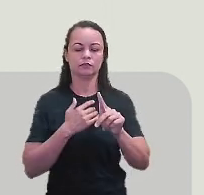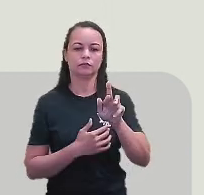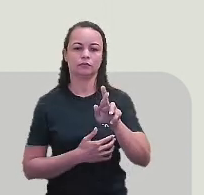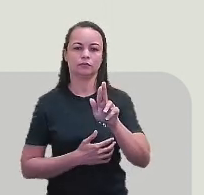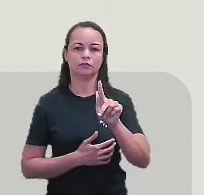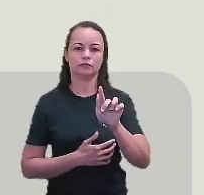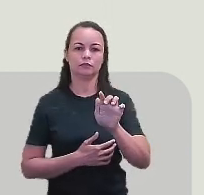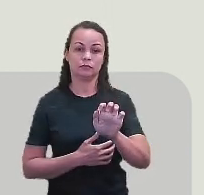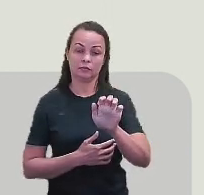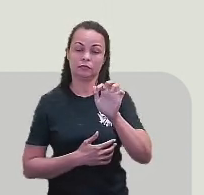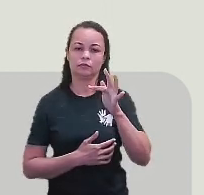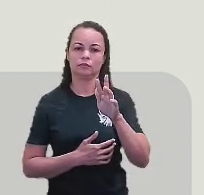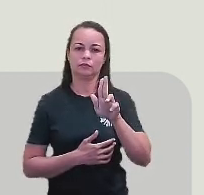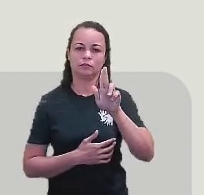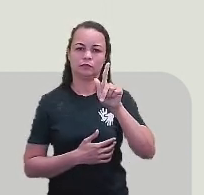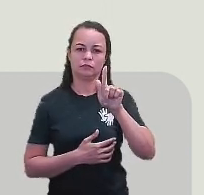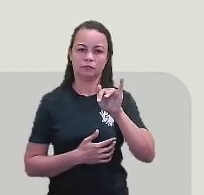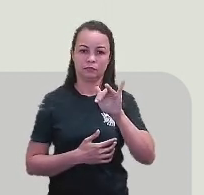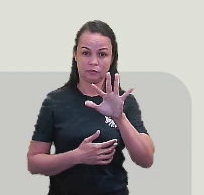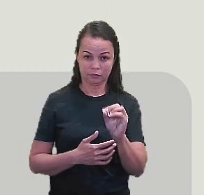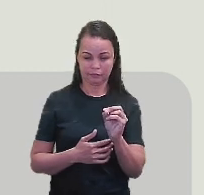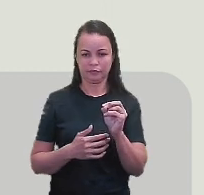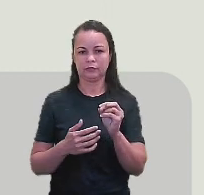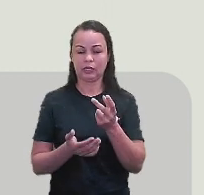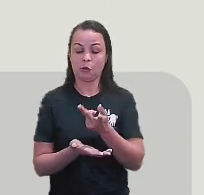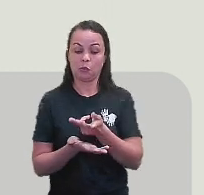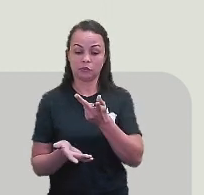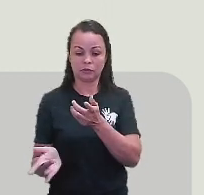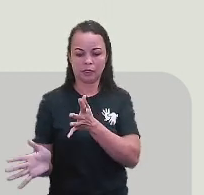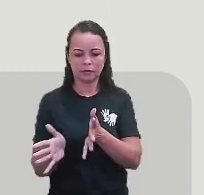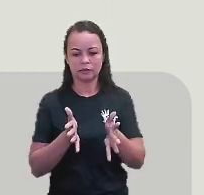por fatores inertes aos seres.